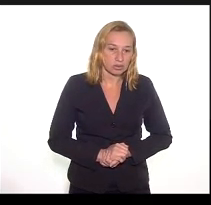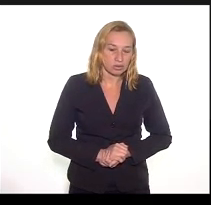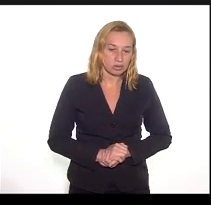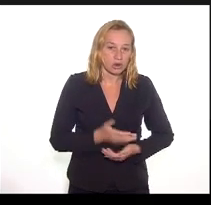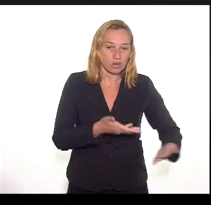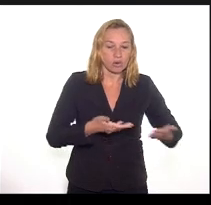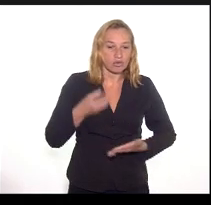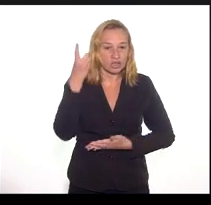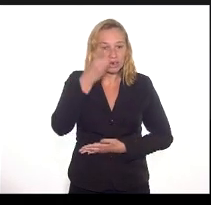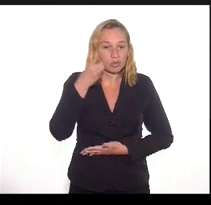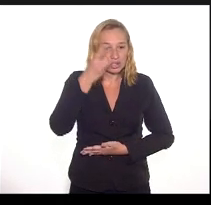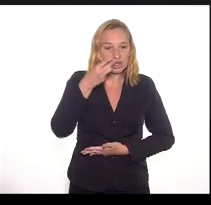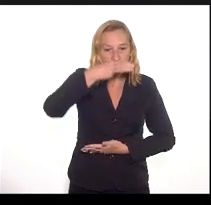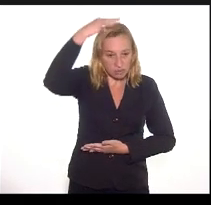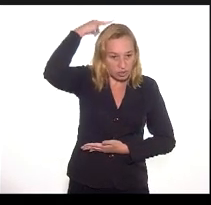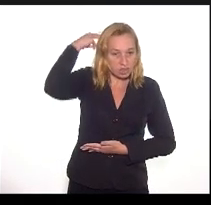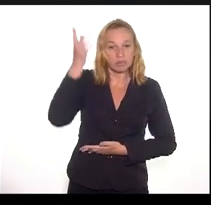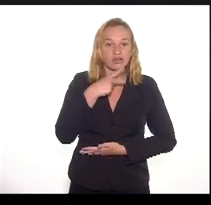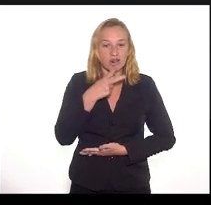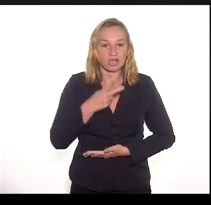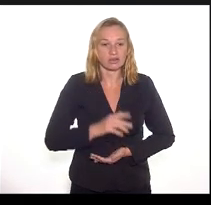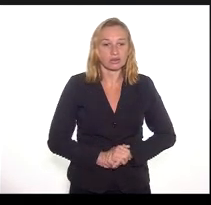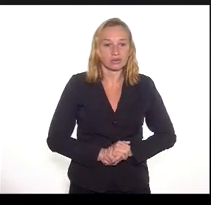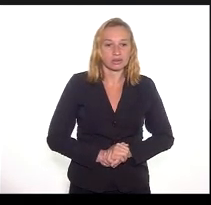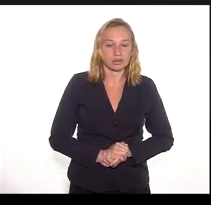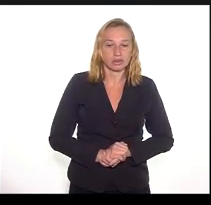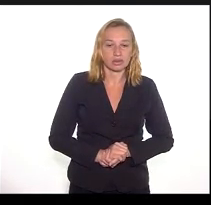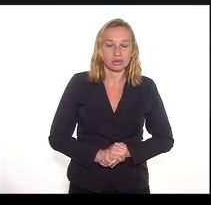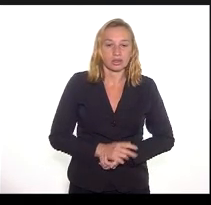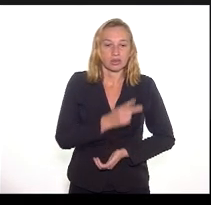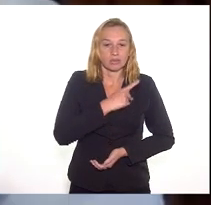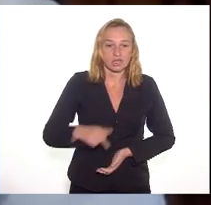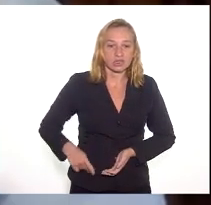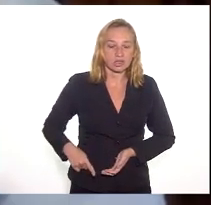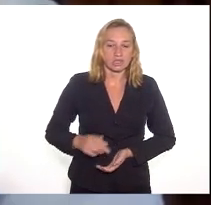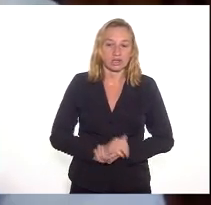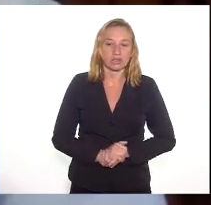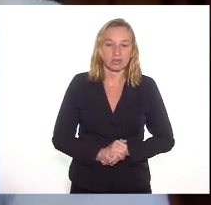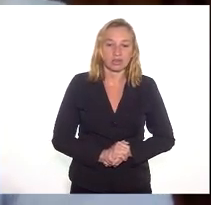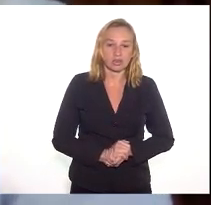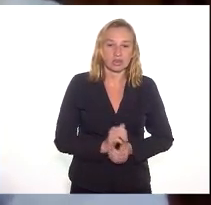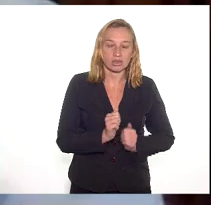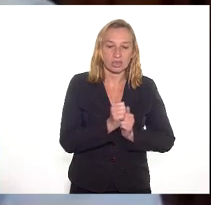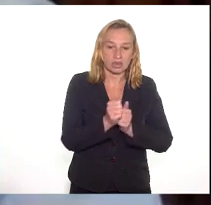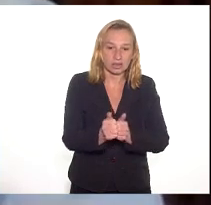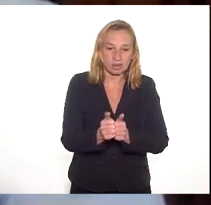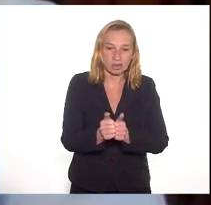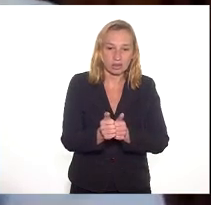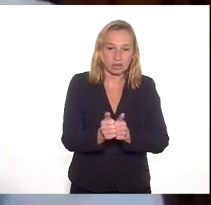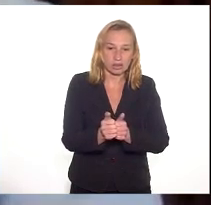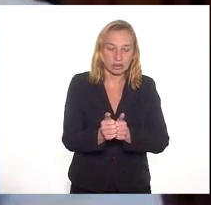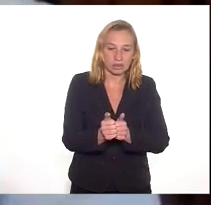Convido o deputado Márcio Pacheco para emitir o parecer. Presidente, o parecer é na mesma presidente, linha... Presidente, eu estou aqui.